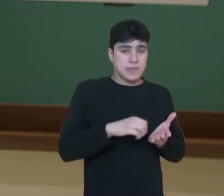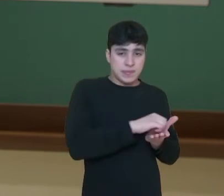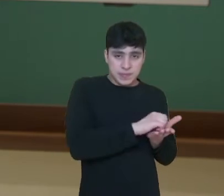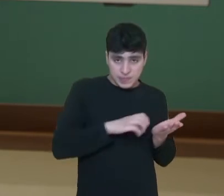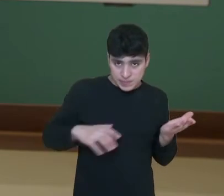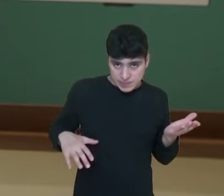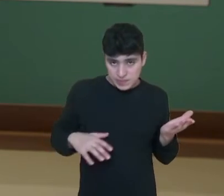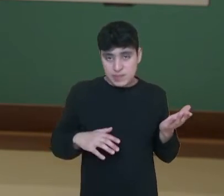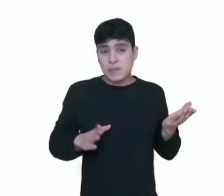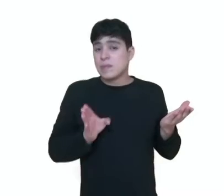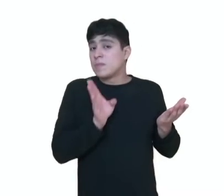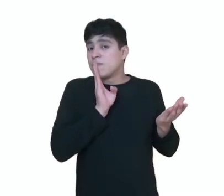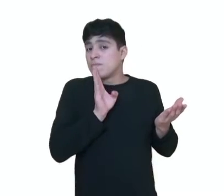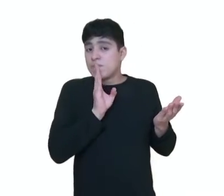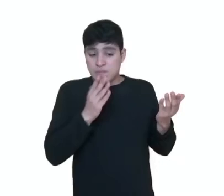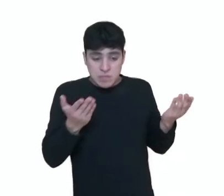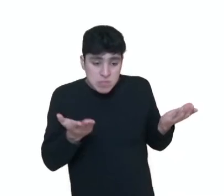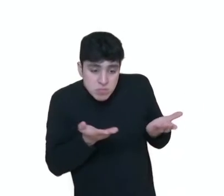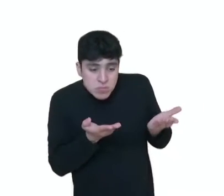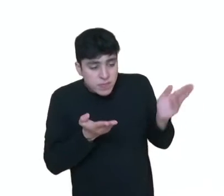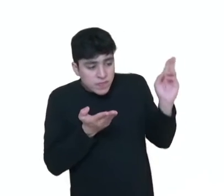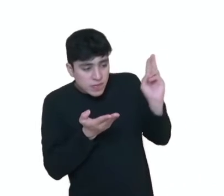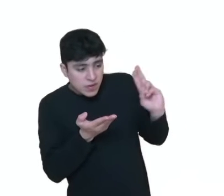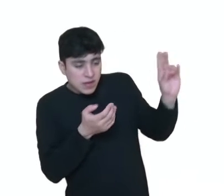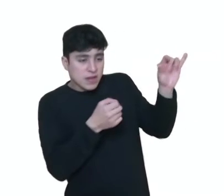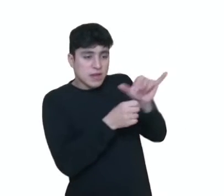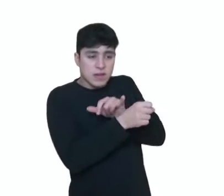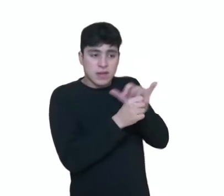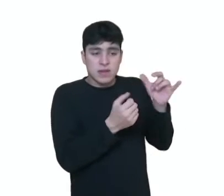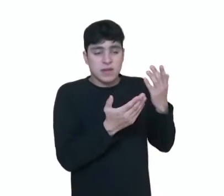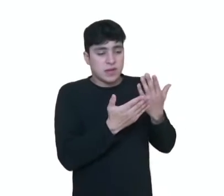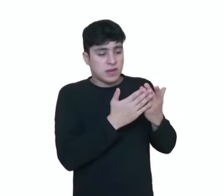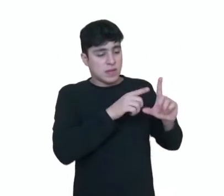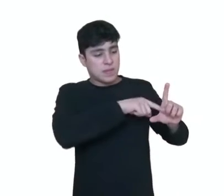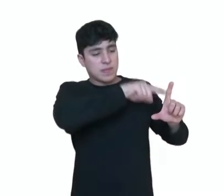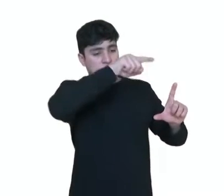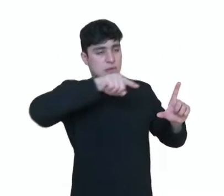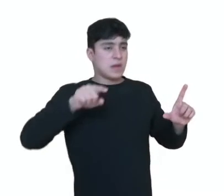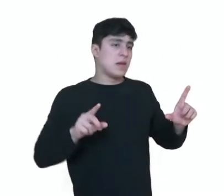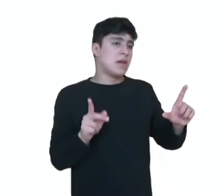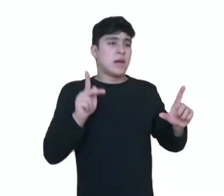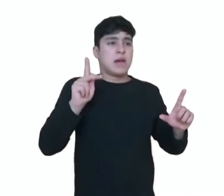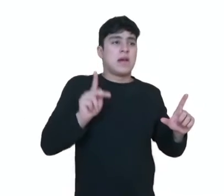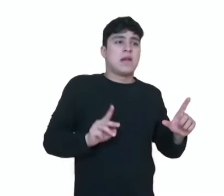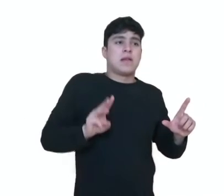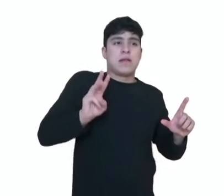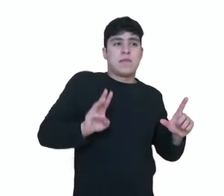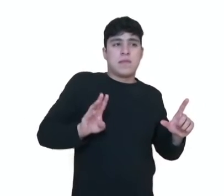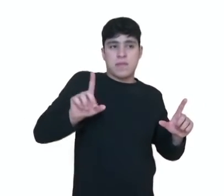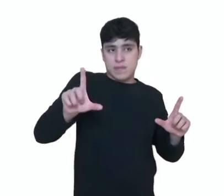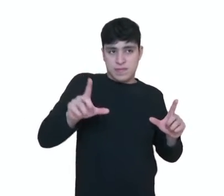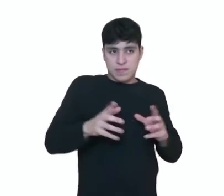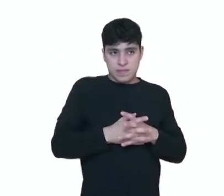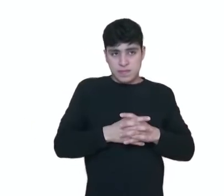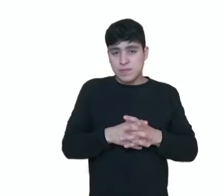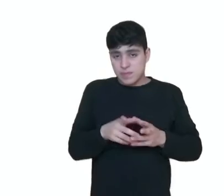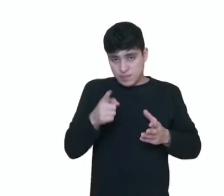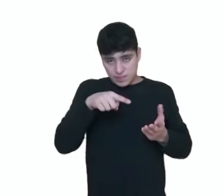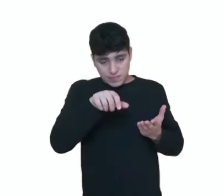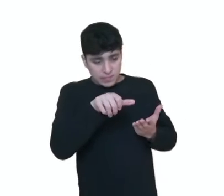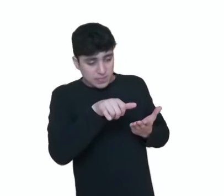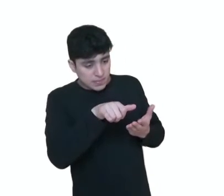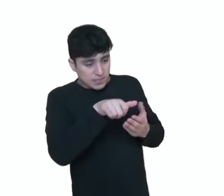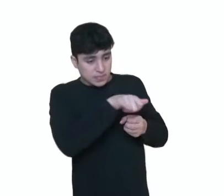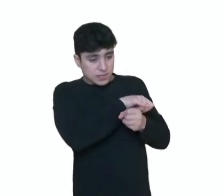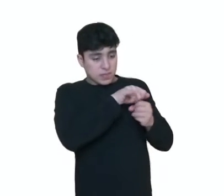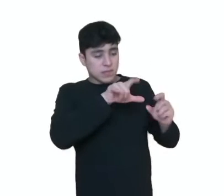atividade. Vamos conhecer e aplicar as estratégias de estudo do gráfico KWL. Essa ferramenta de registro é uma